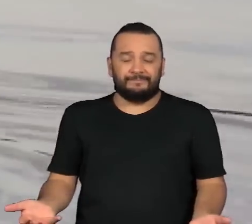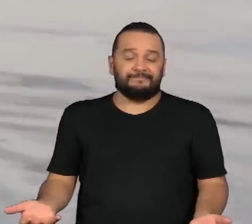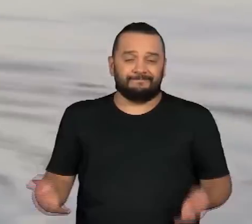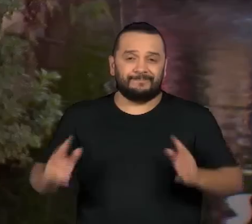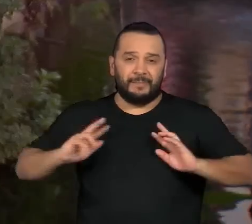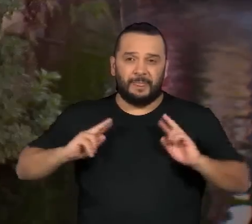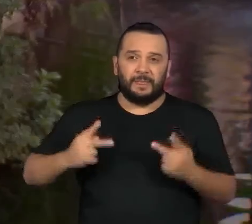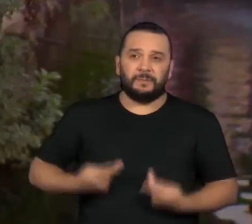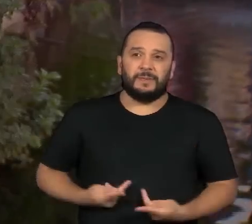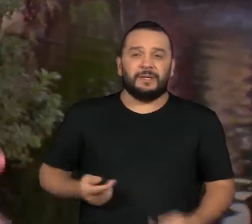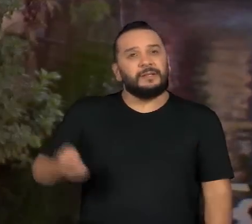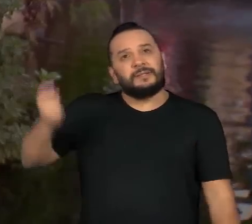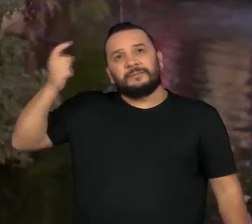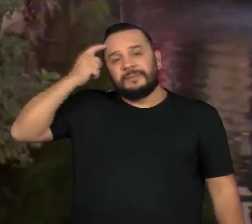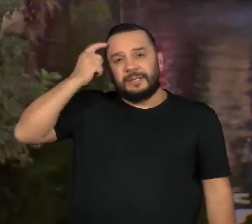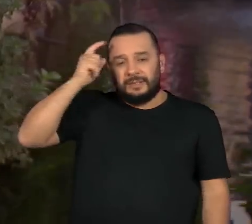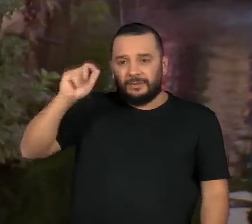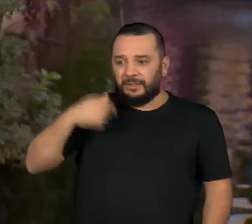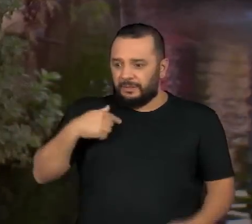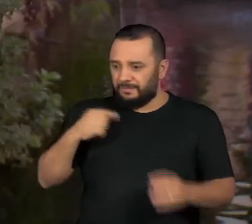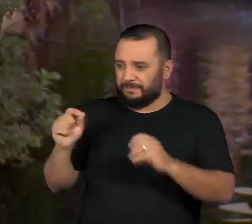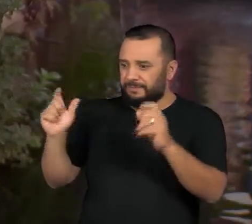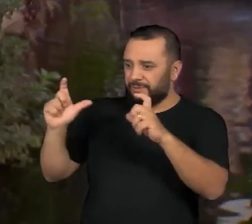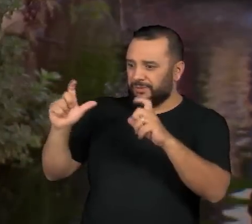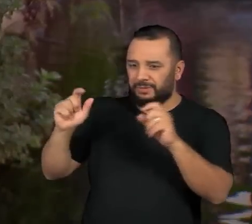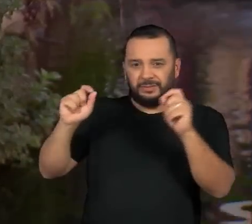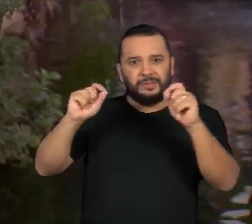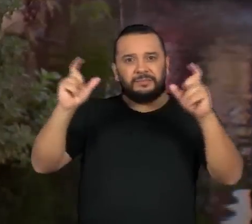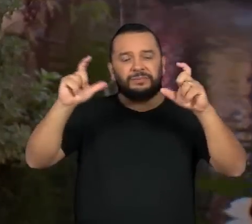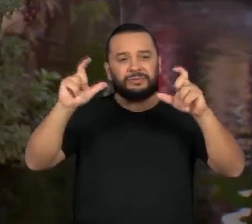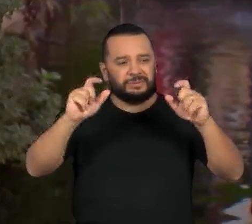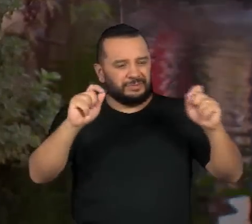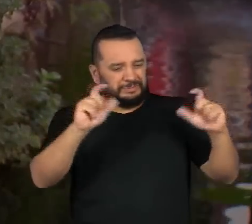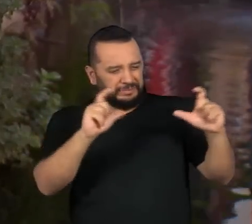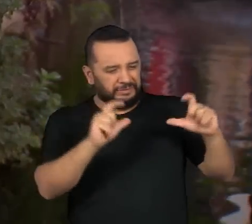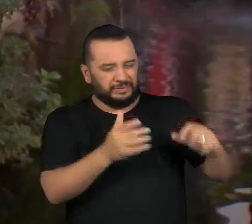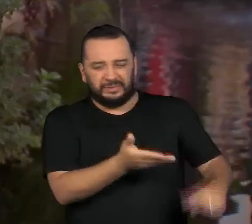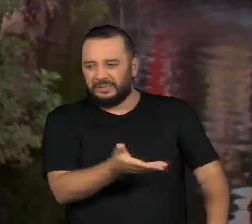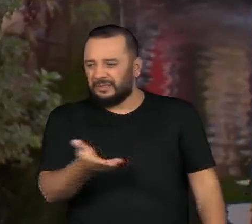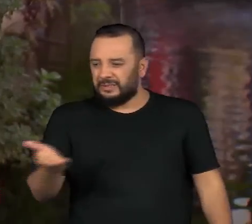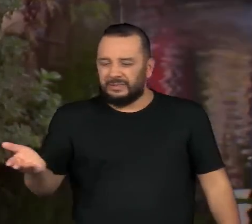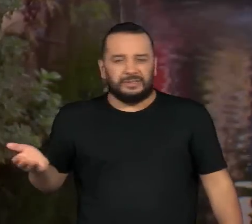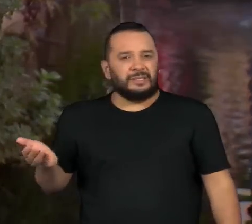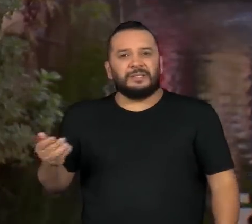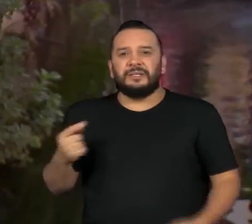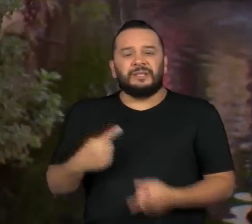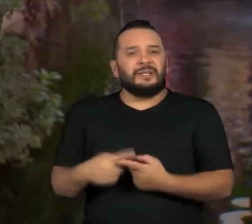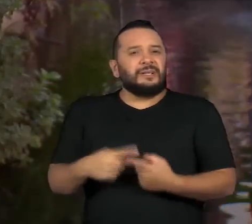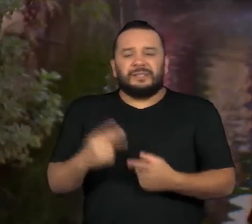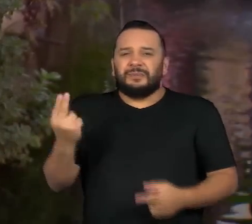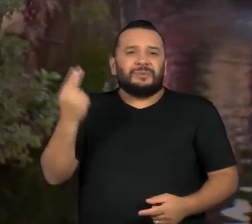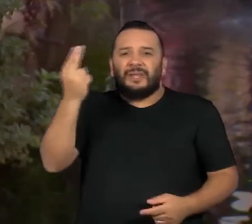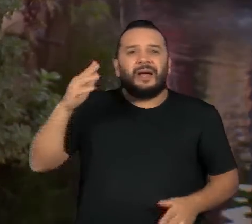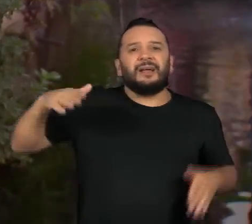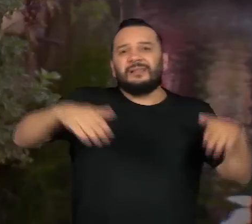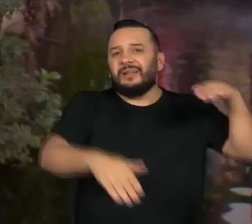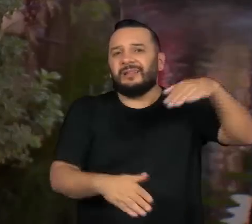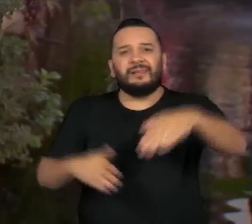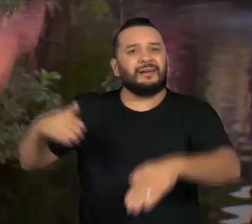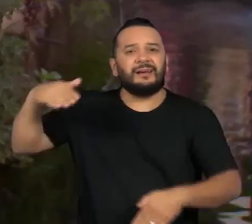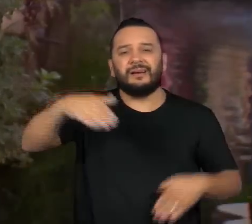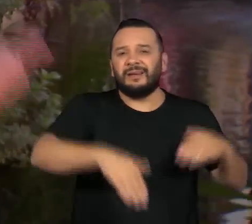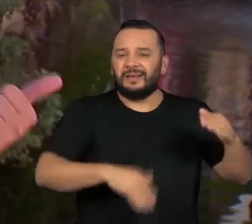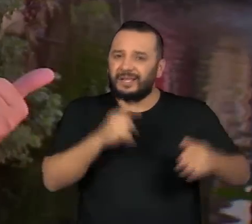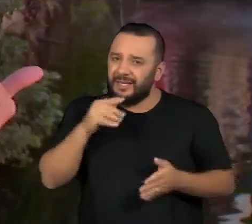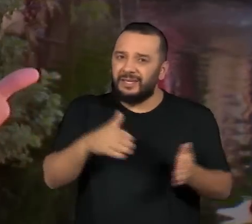é estranhamento e espanto, né? A gente se espantar com a não possibilidade hoje de nadar num rio